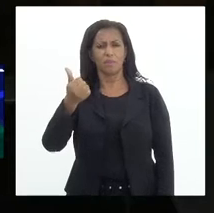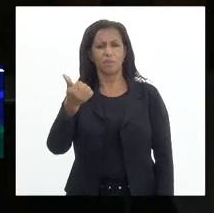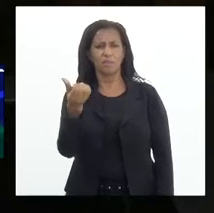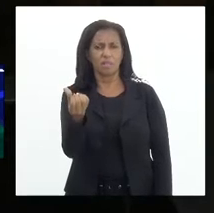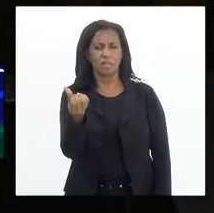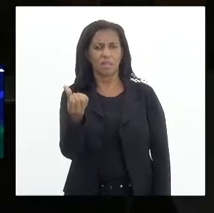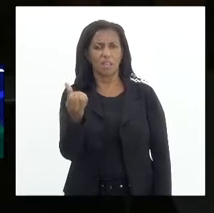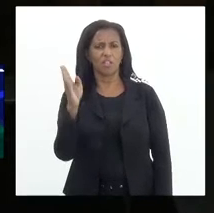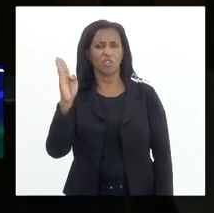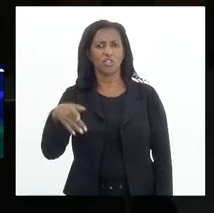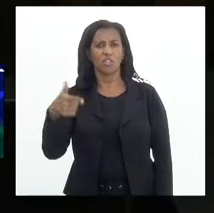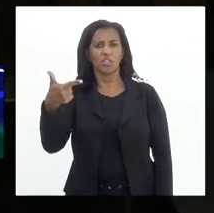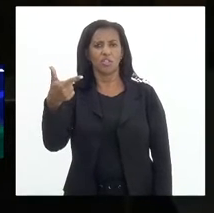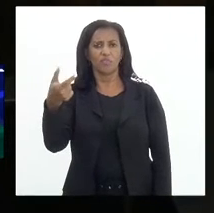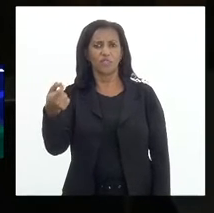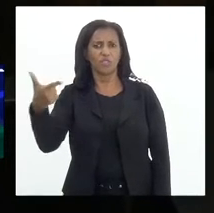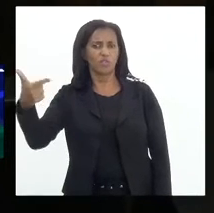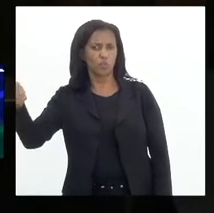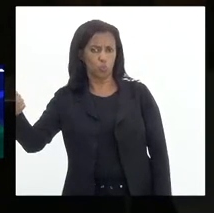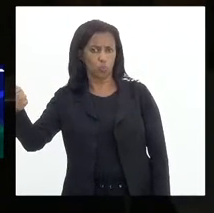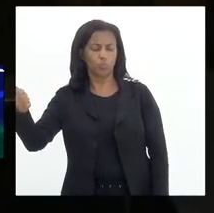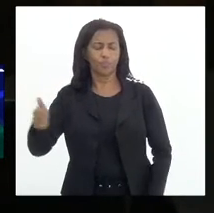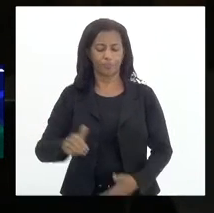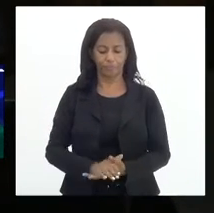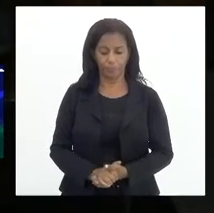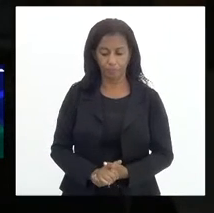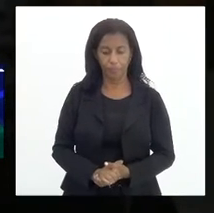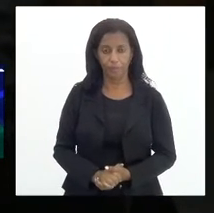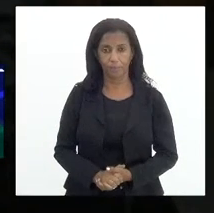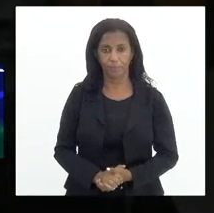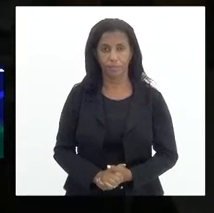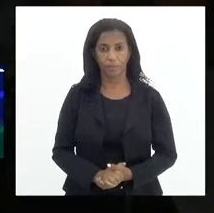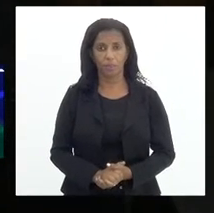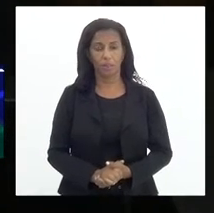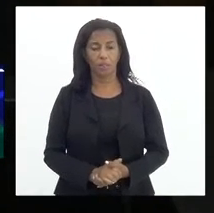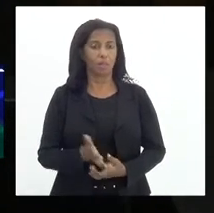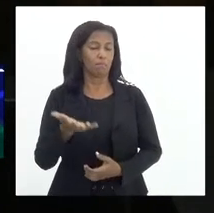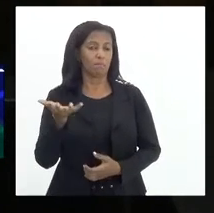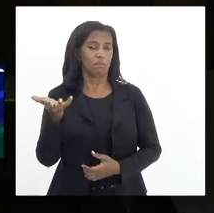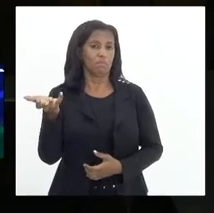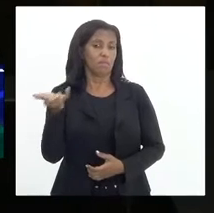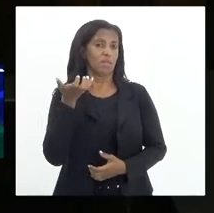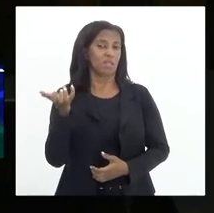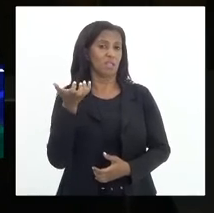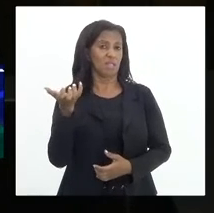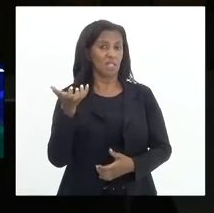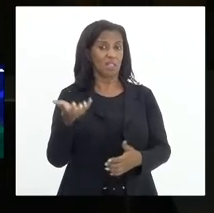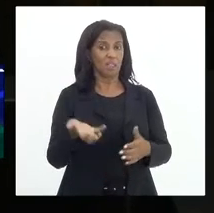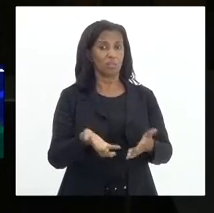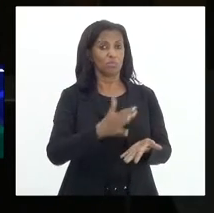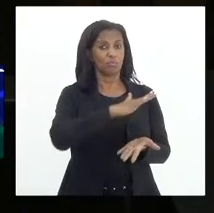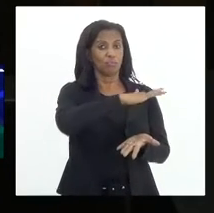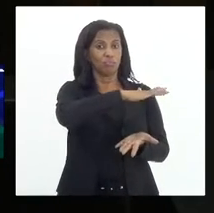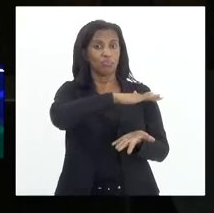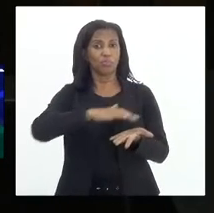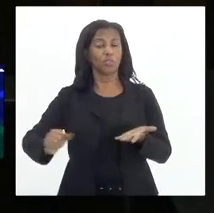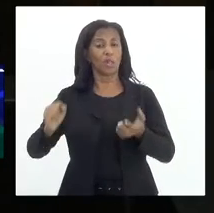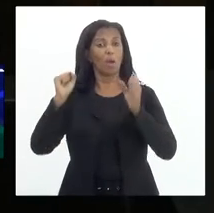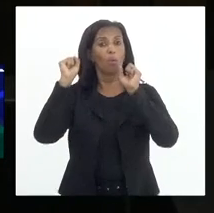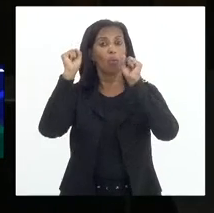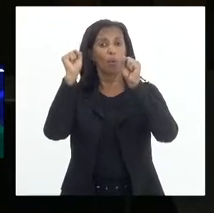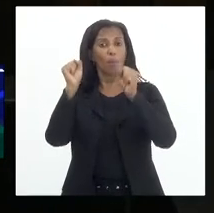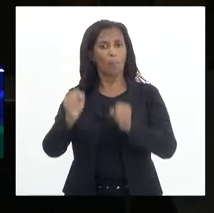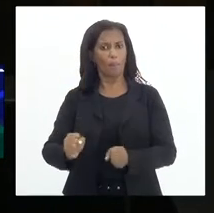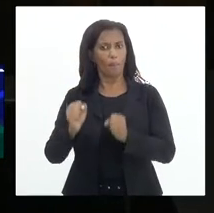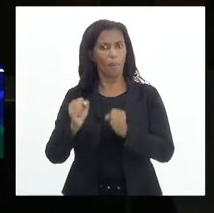16 de 21, tentando tirar o poder de legislar